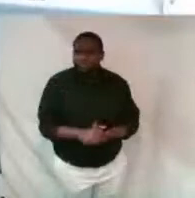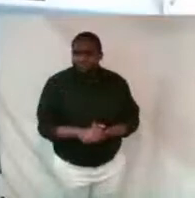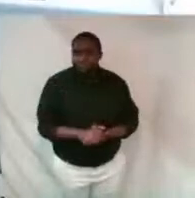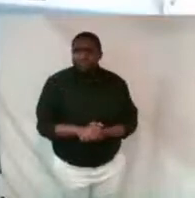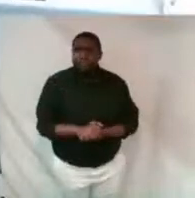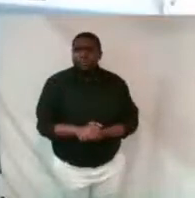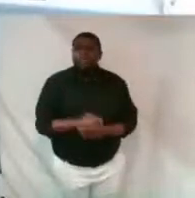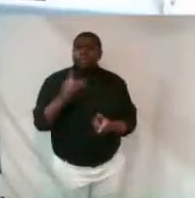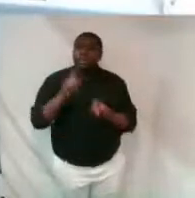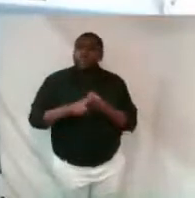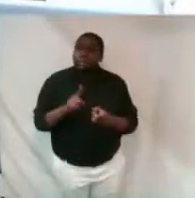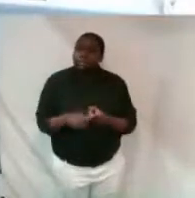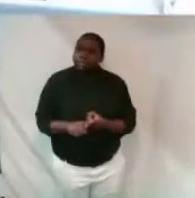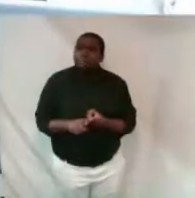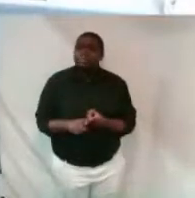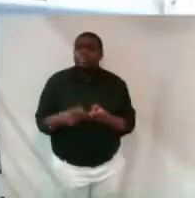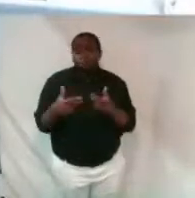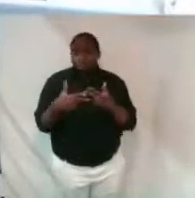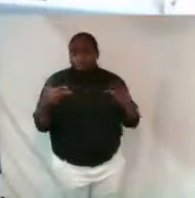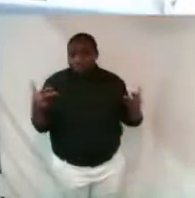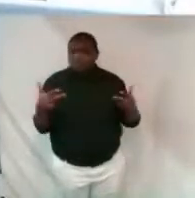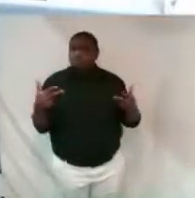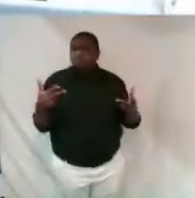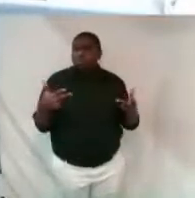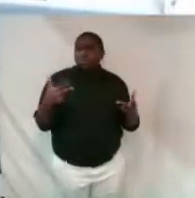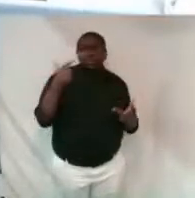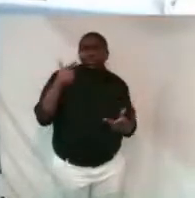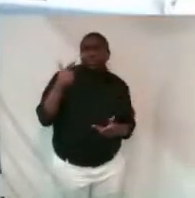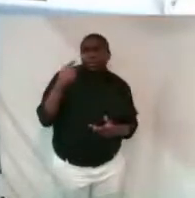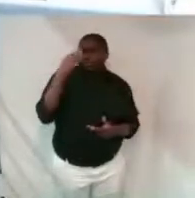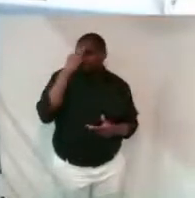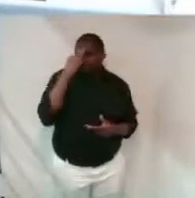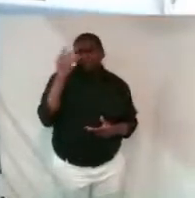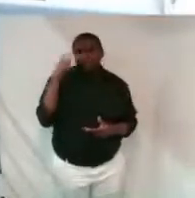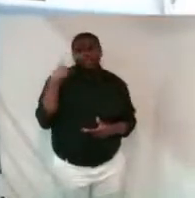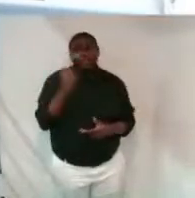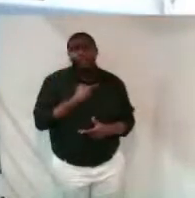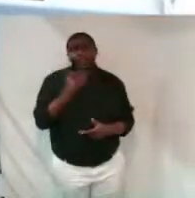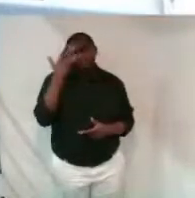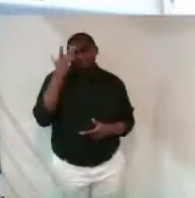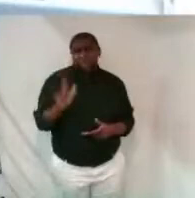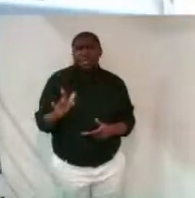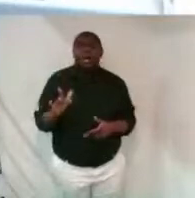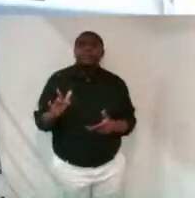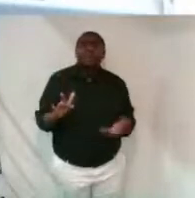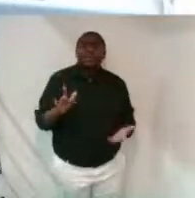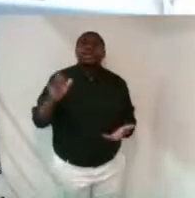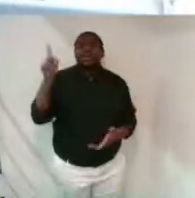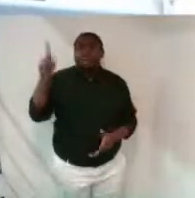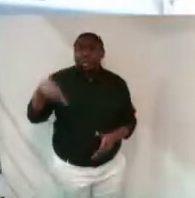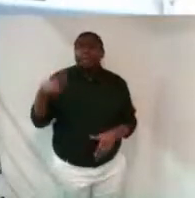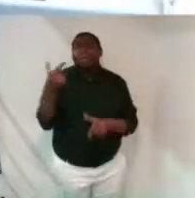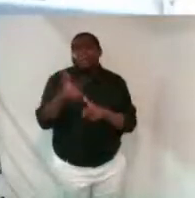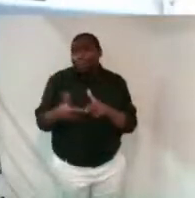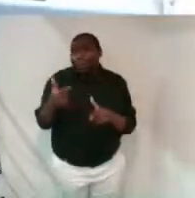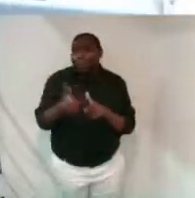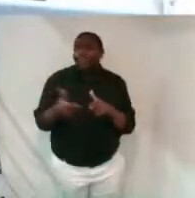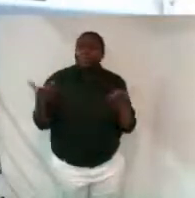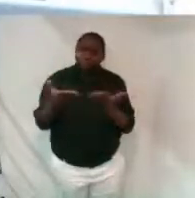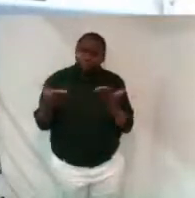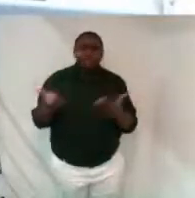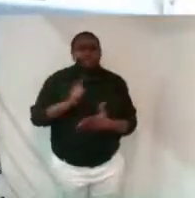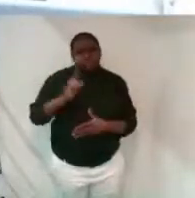que a gente coloca muito, não tem muito em mente, né, e é um problema hoje gerado no